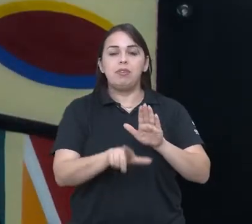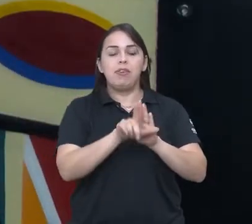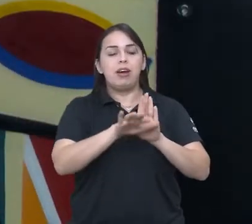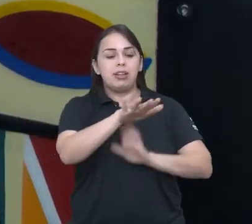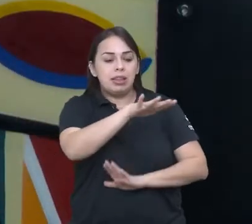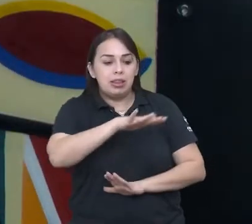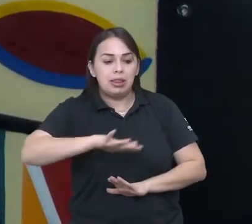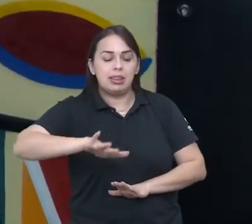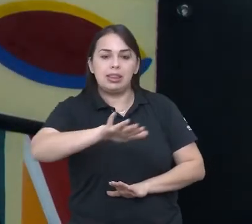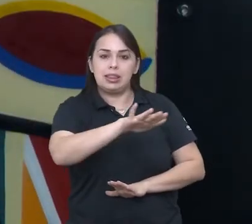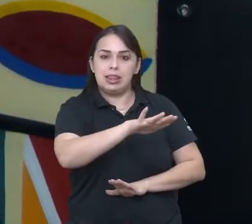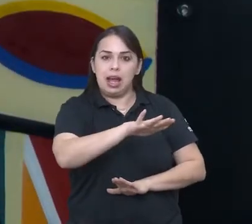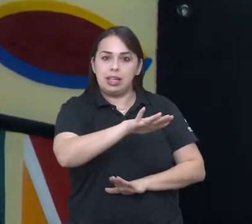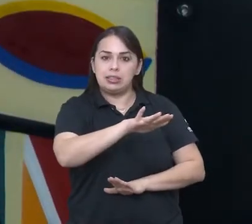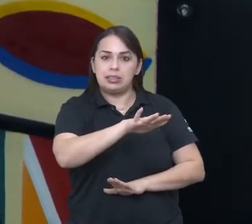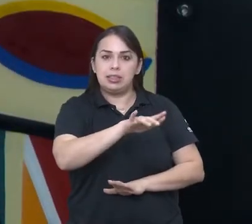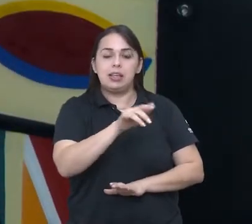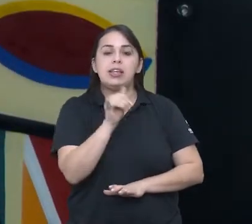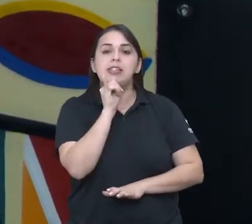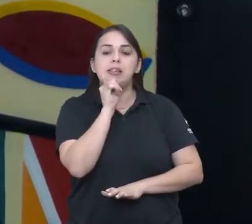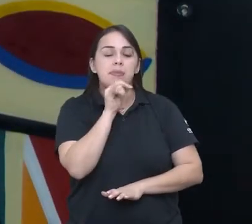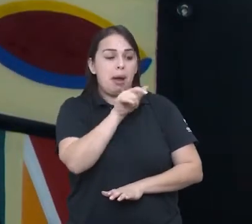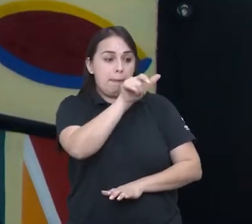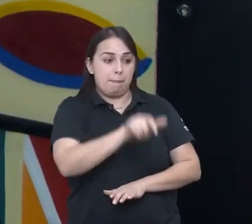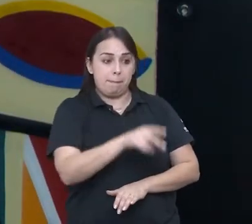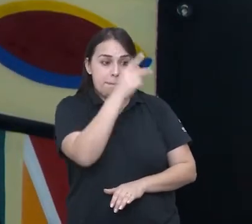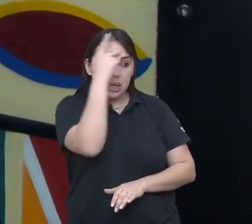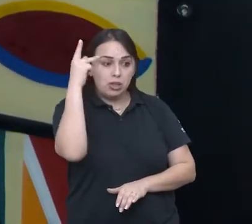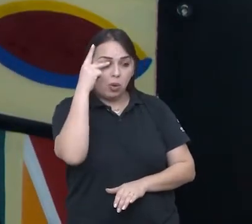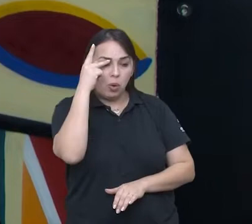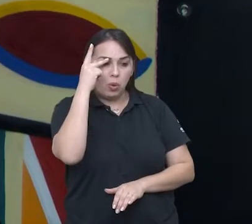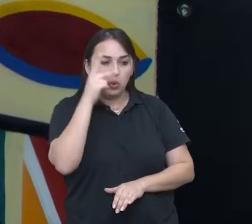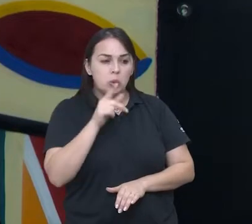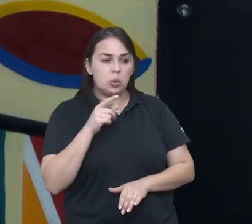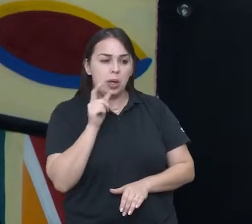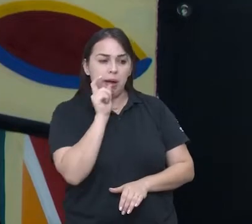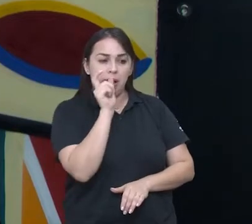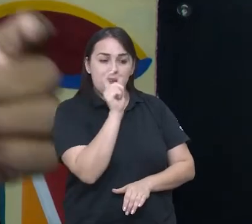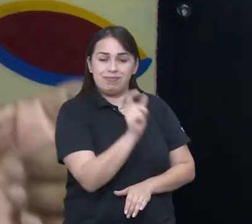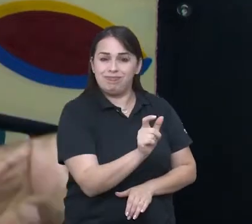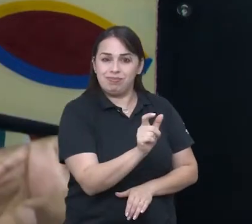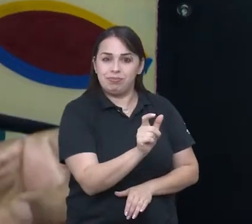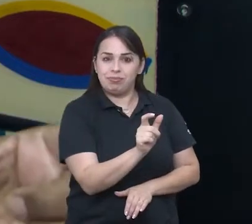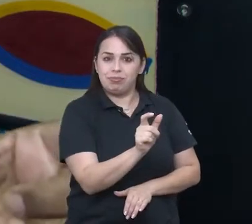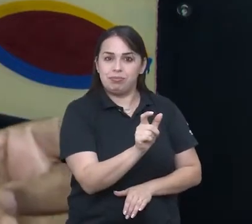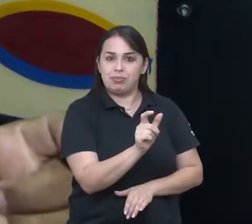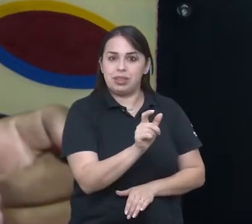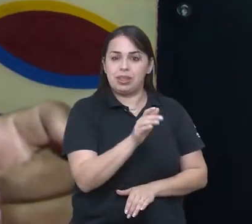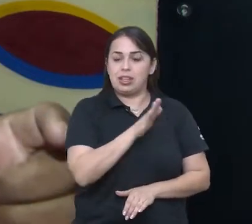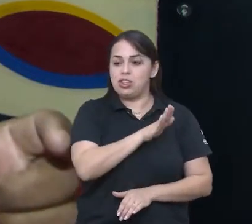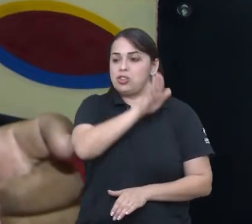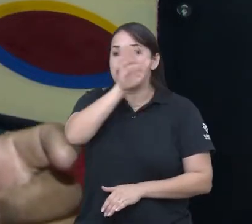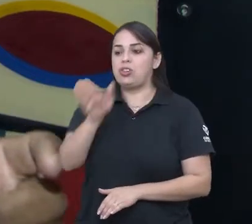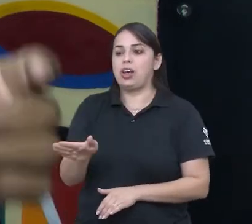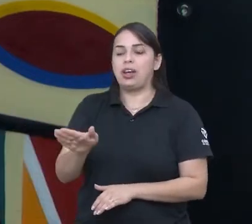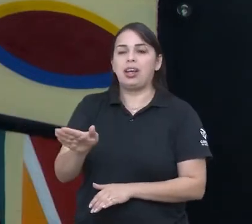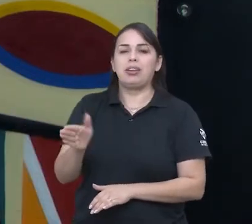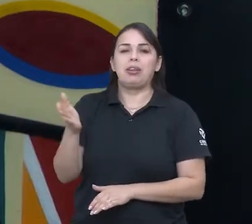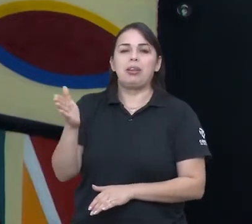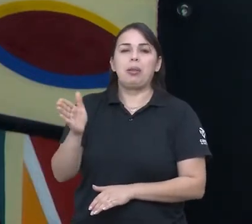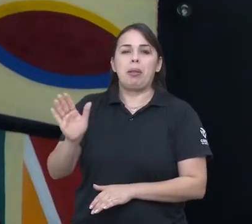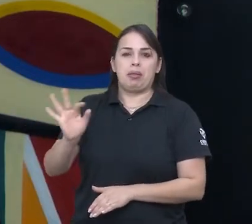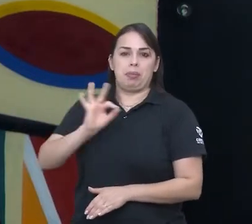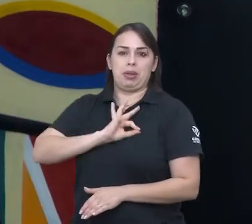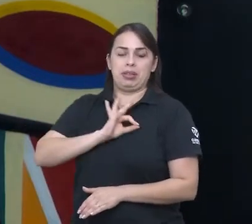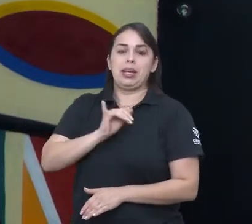vai melhorar no âmbito de quando o indivíduo sofreu racismo, ele chegar numa delegacia de polícia, não acontecia